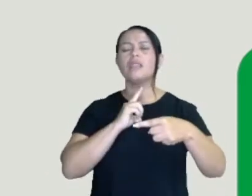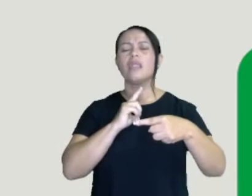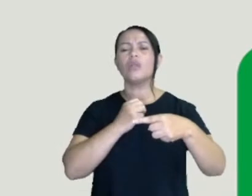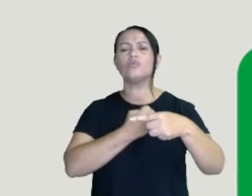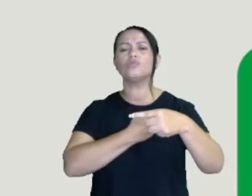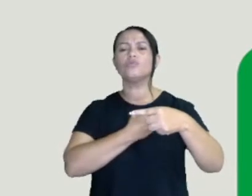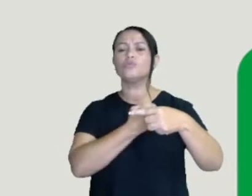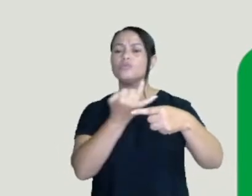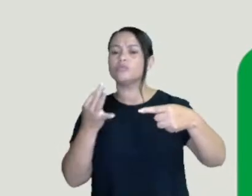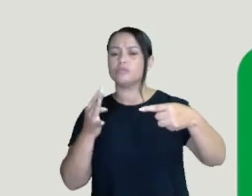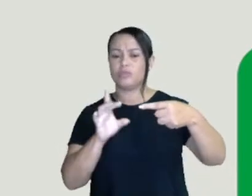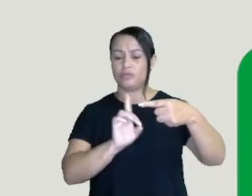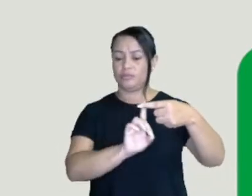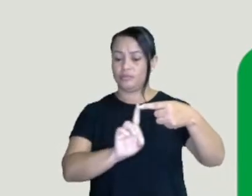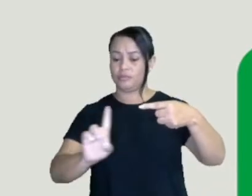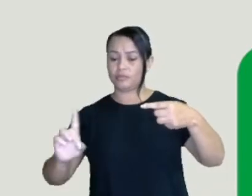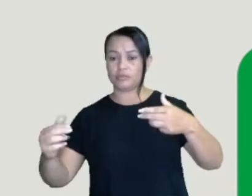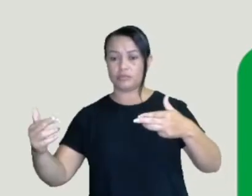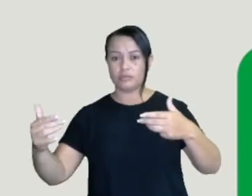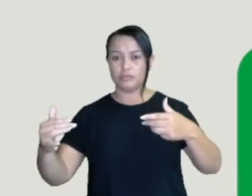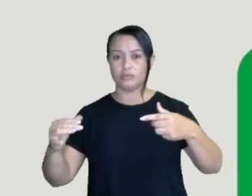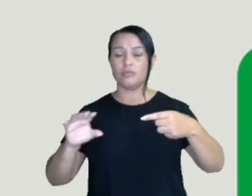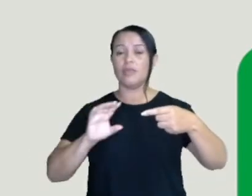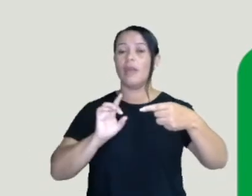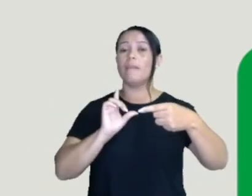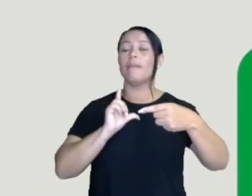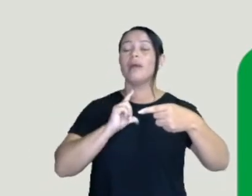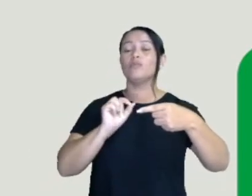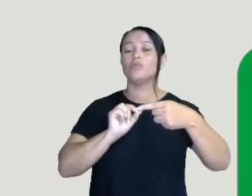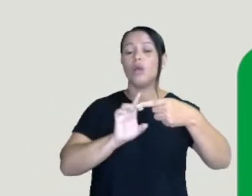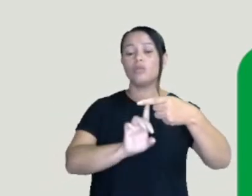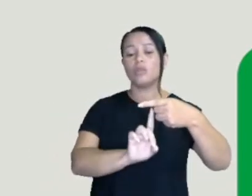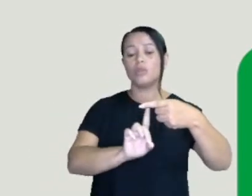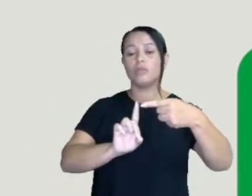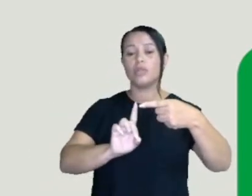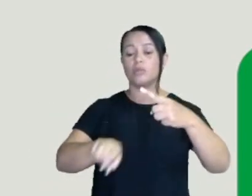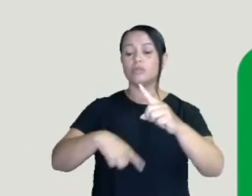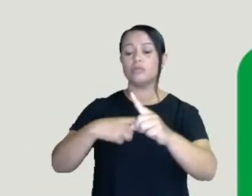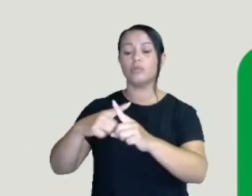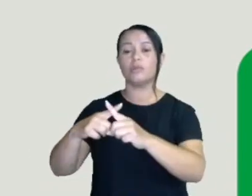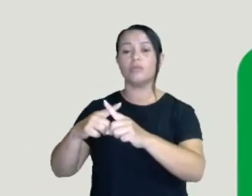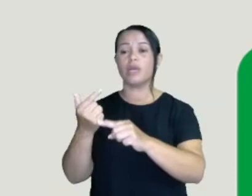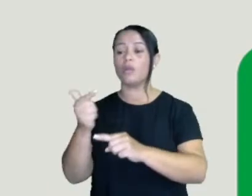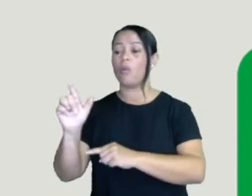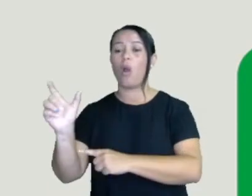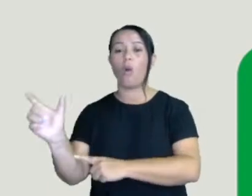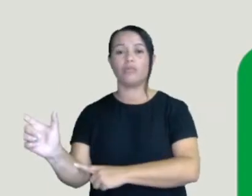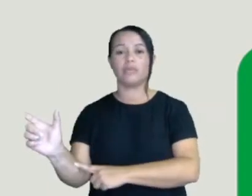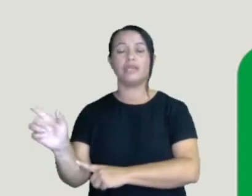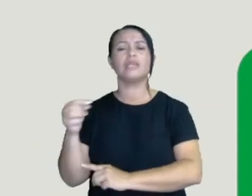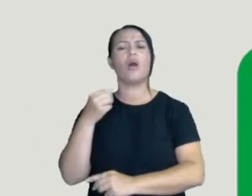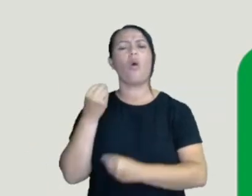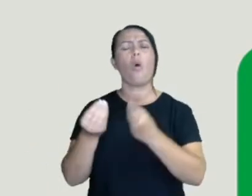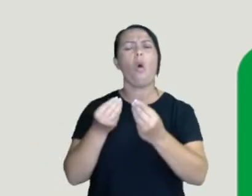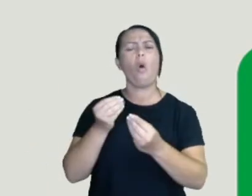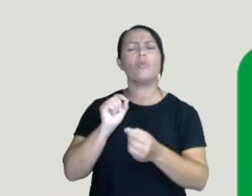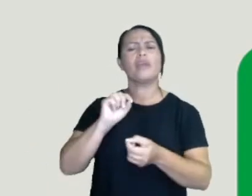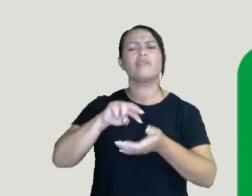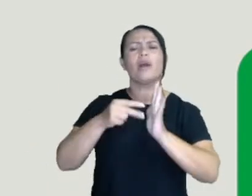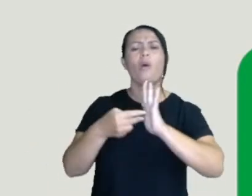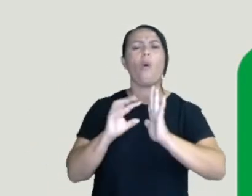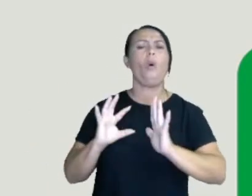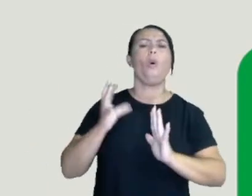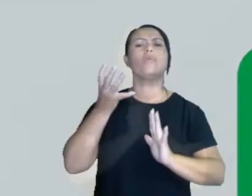denominadores iguais, pegamos o denominador de uma fração e multiplicamos na outra. Então, o que é que vai acontecer